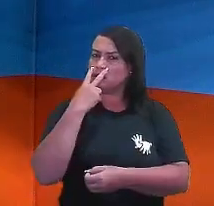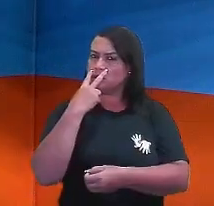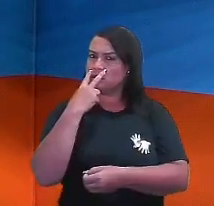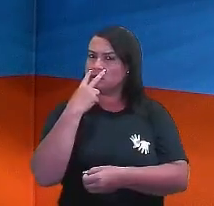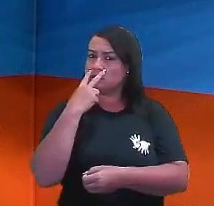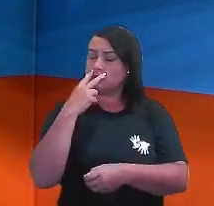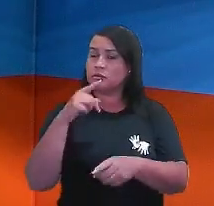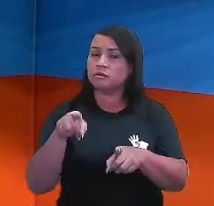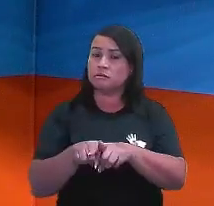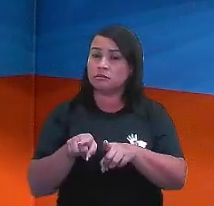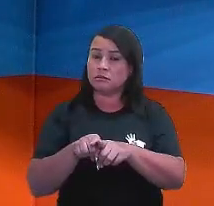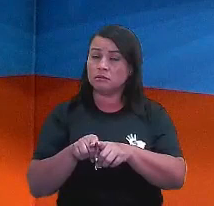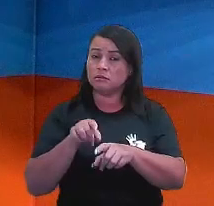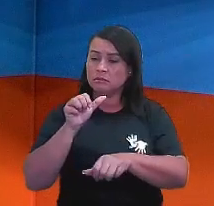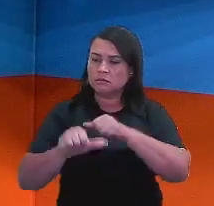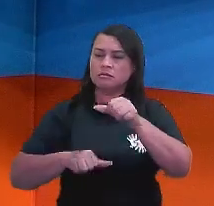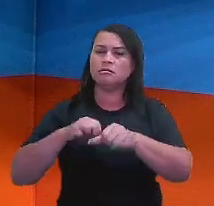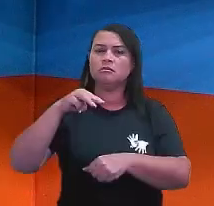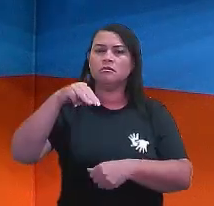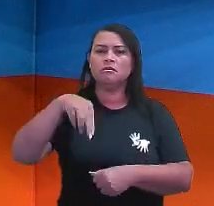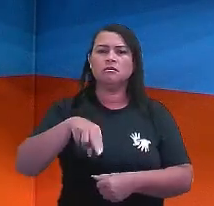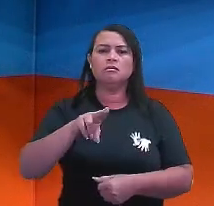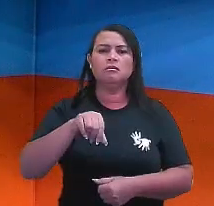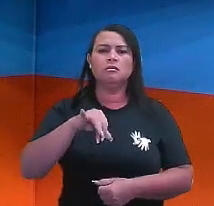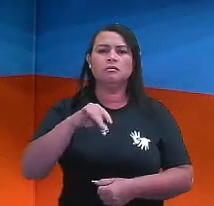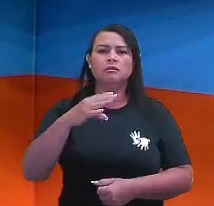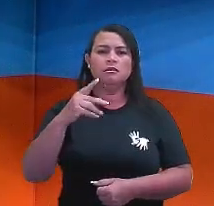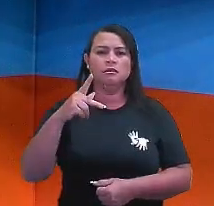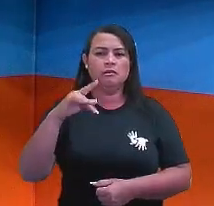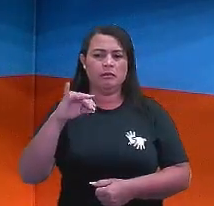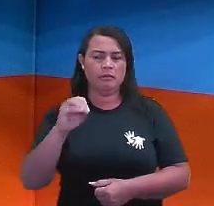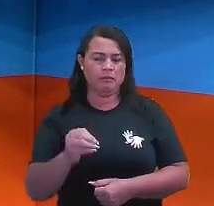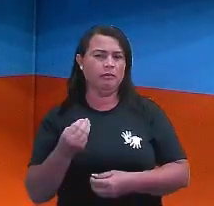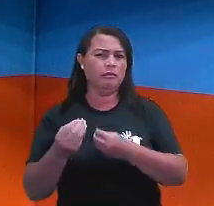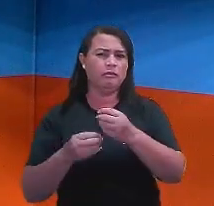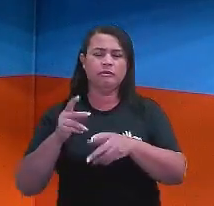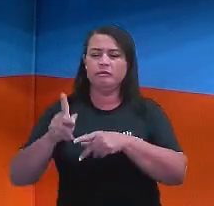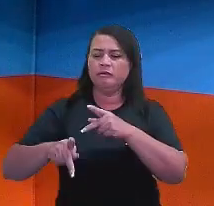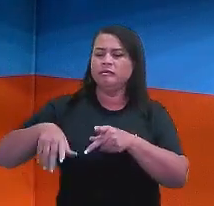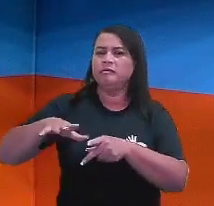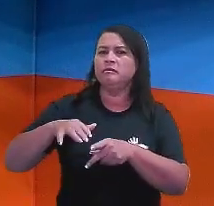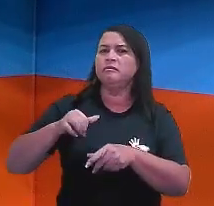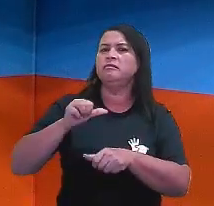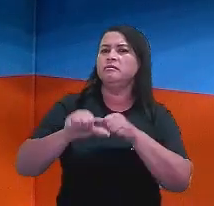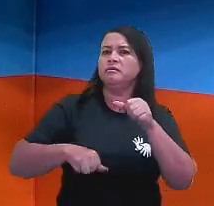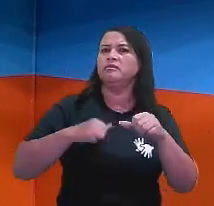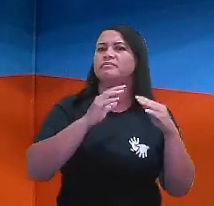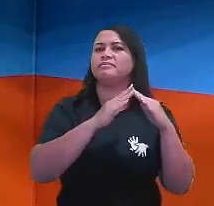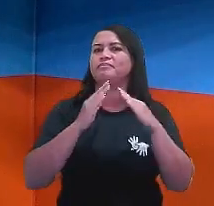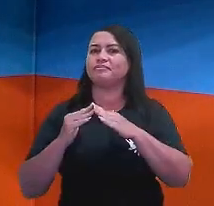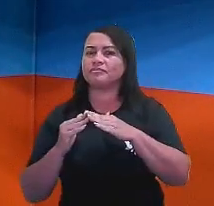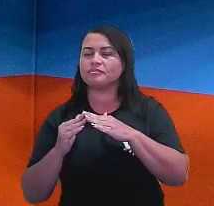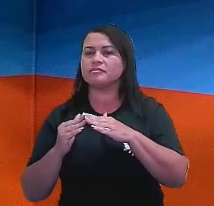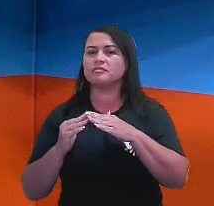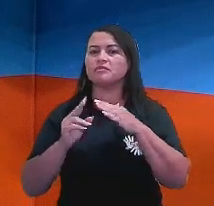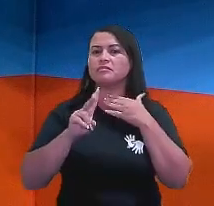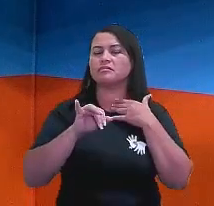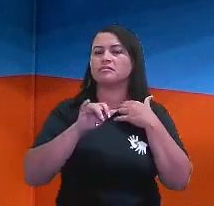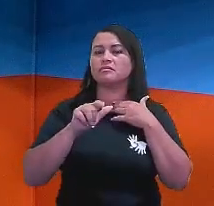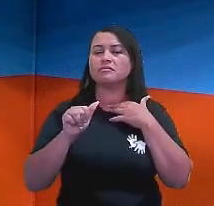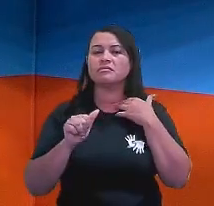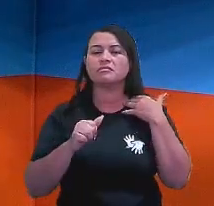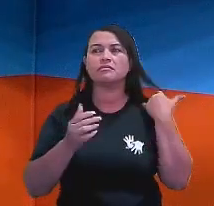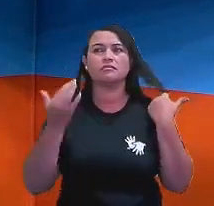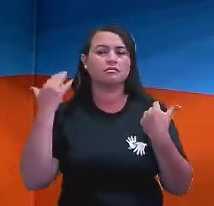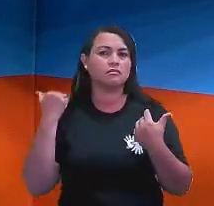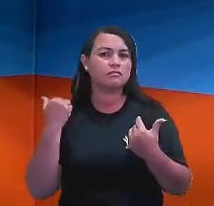a gente vai conhecer um pouco desse histórico, trazendo a questão do povoado, da condição de vila. E na época em que o município de